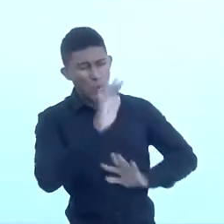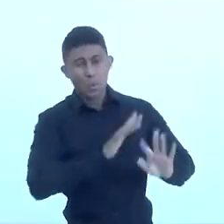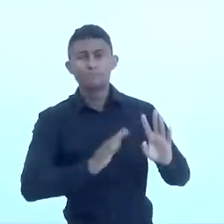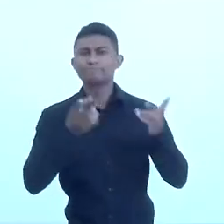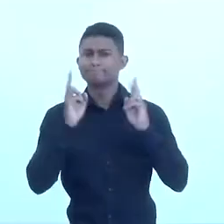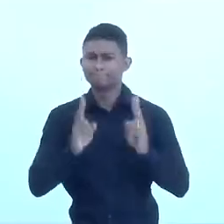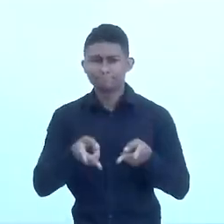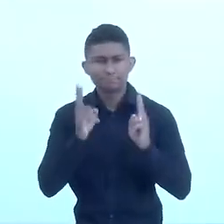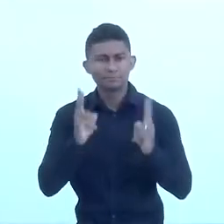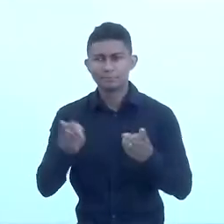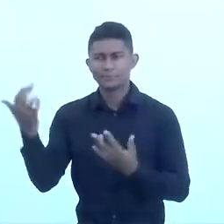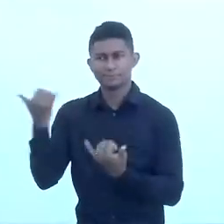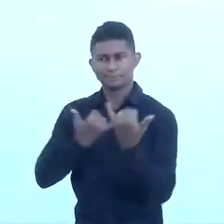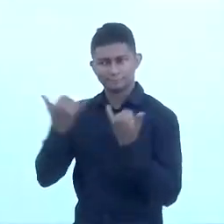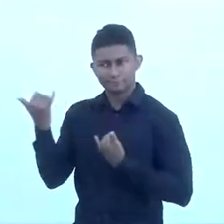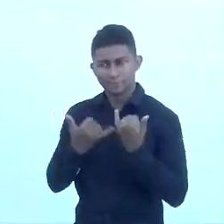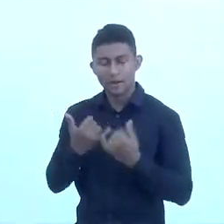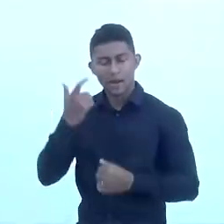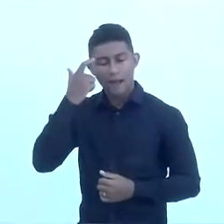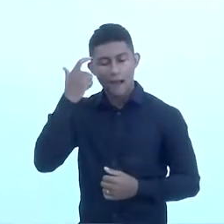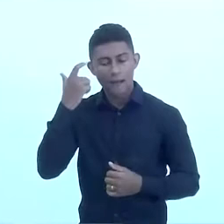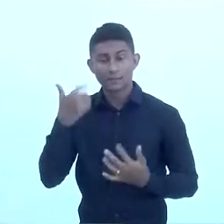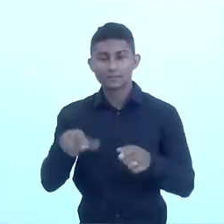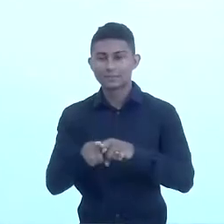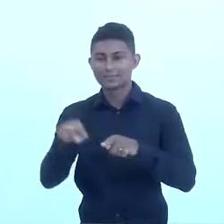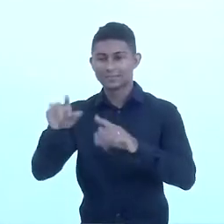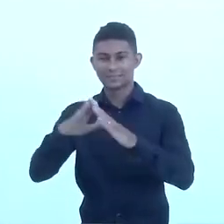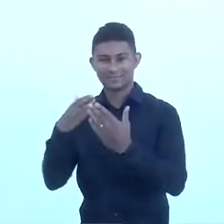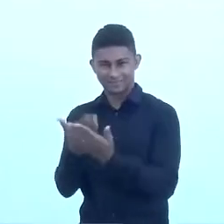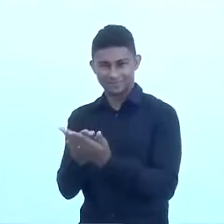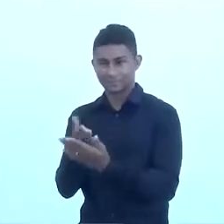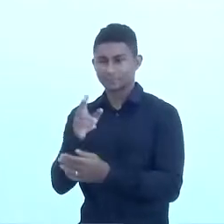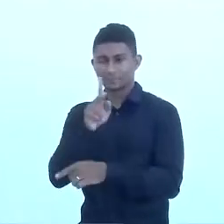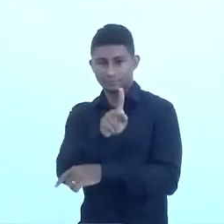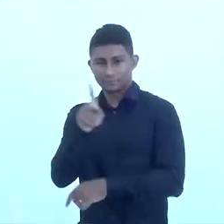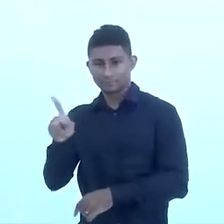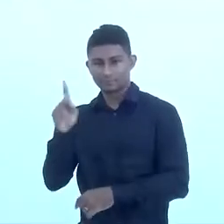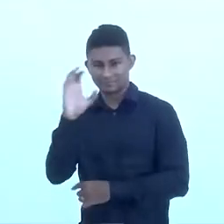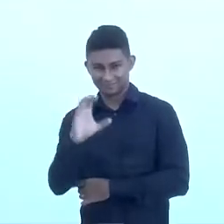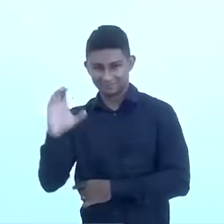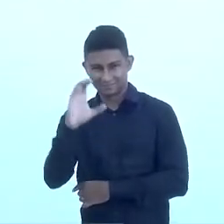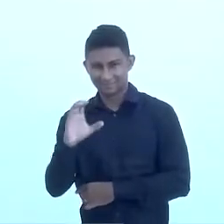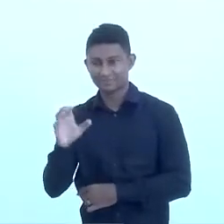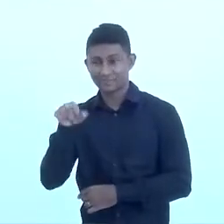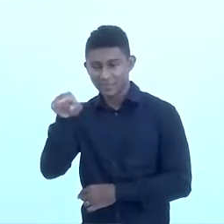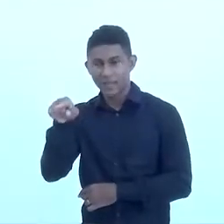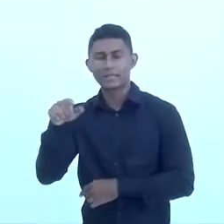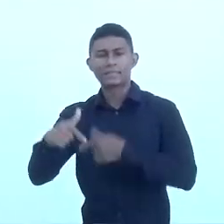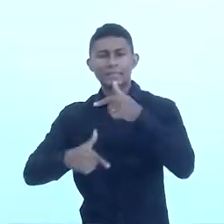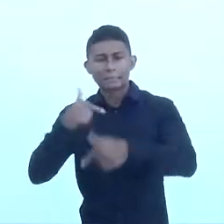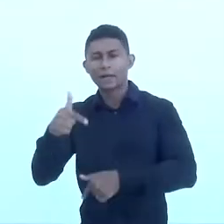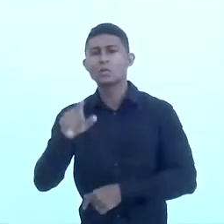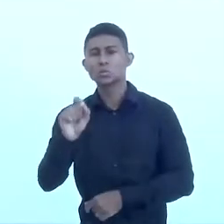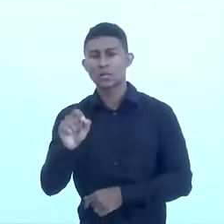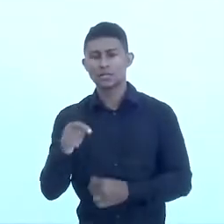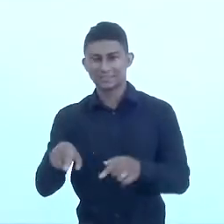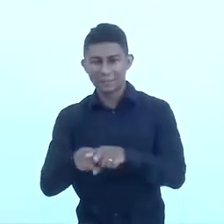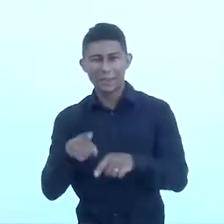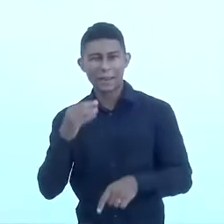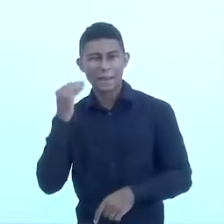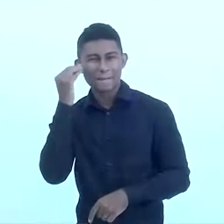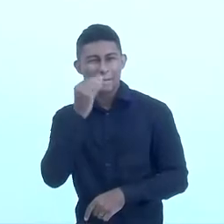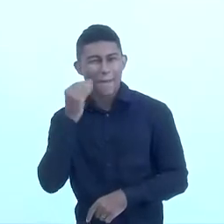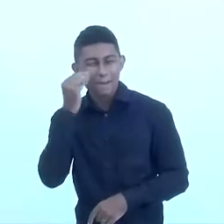E quanto à escola, eu me lembro, era uma professora de ciências, e nós fizemos um trabalho e uma